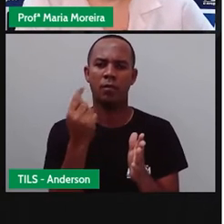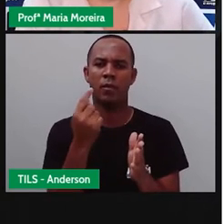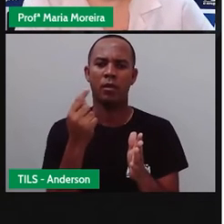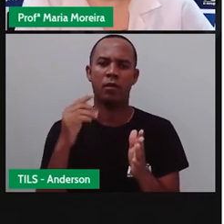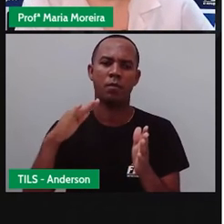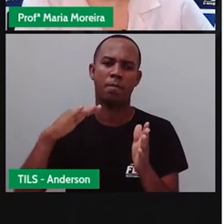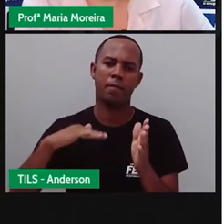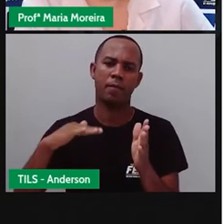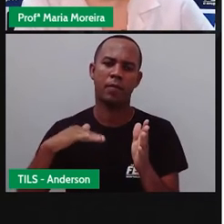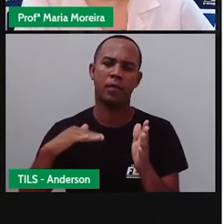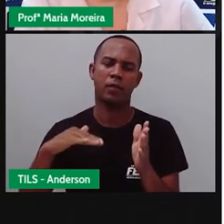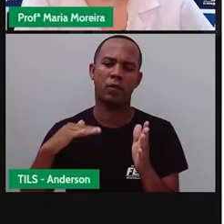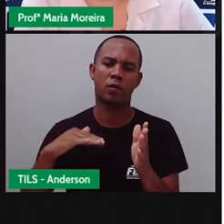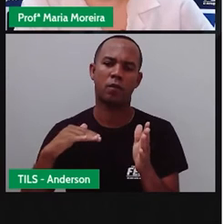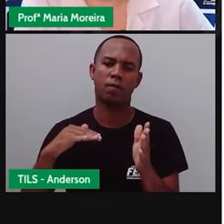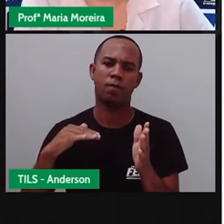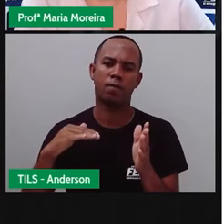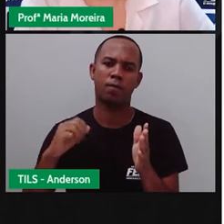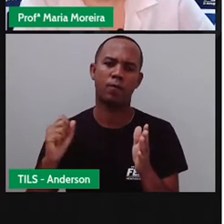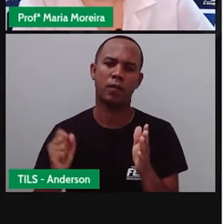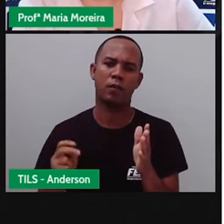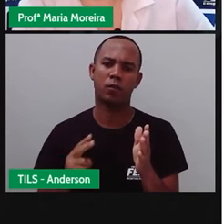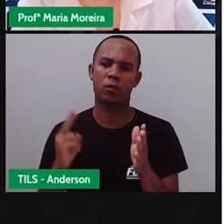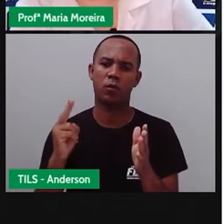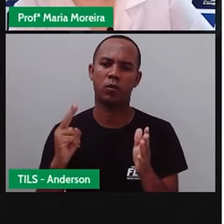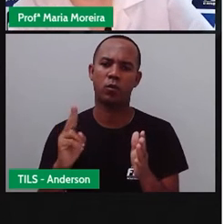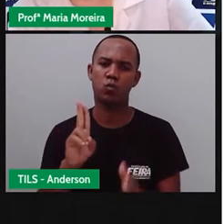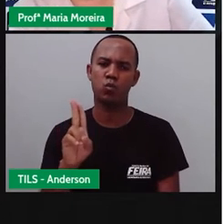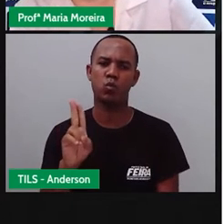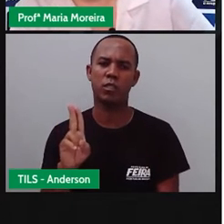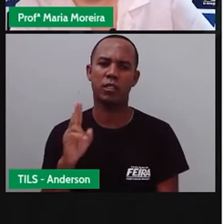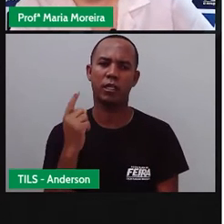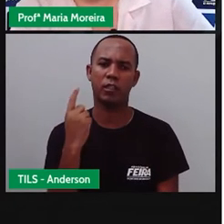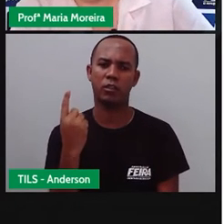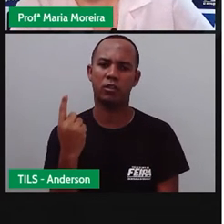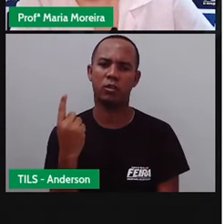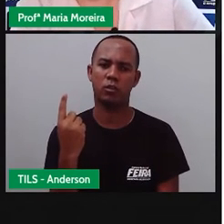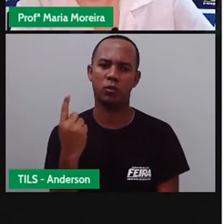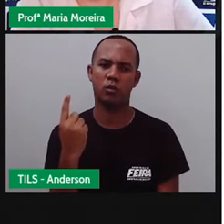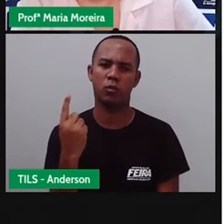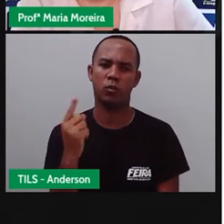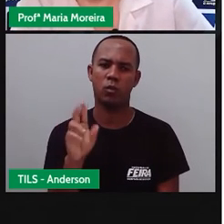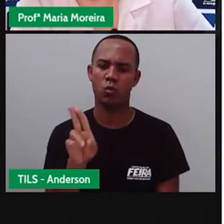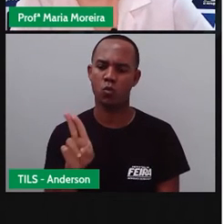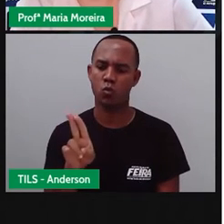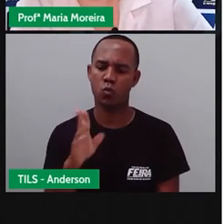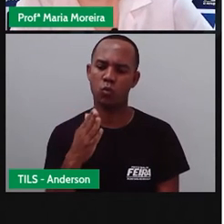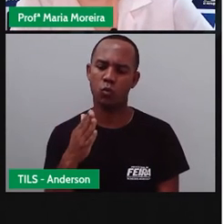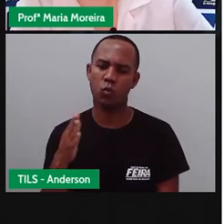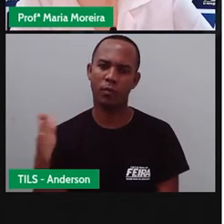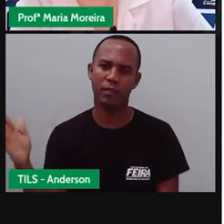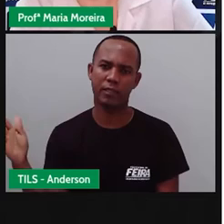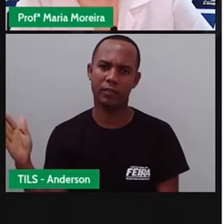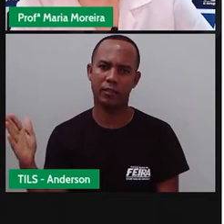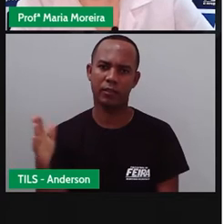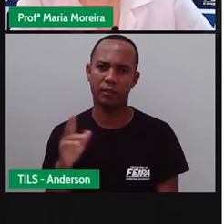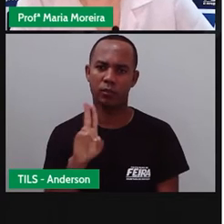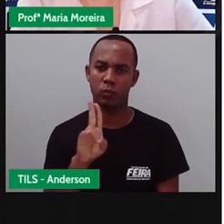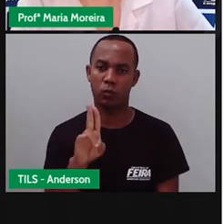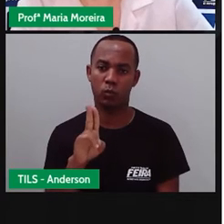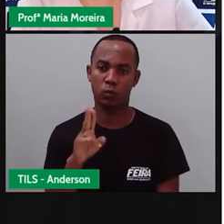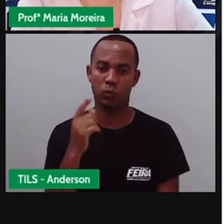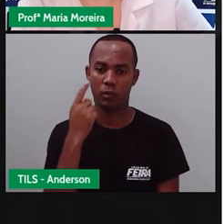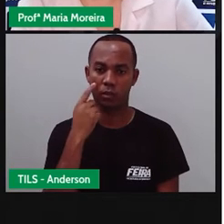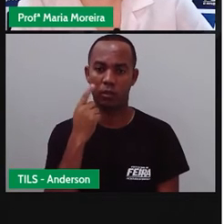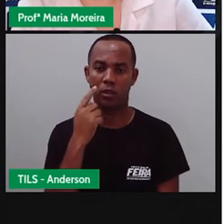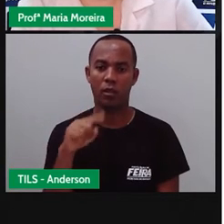menor o menor valor que é o que é a unidade unidade começa com que letra 1 unidade